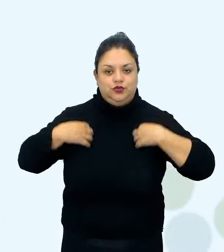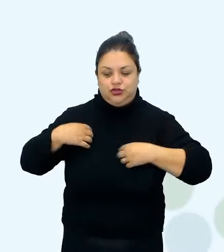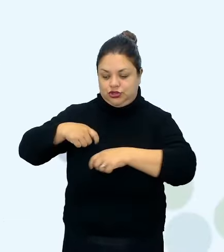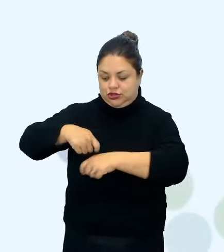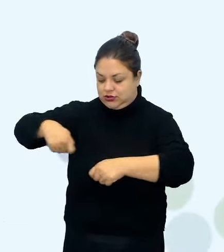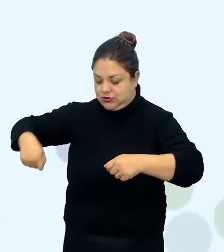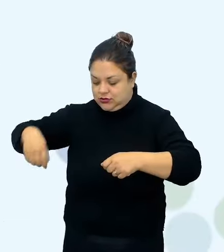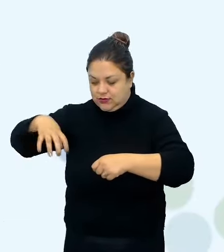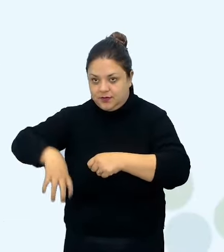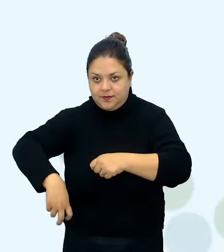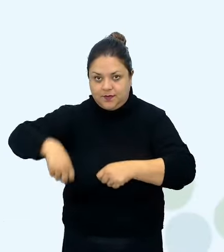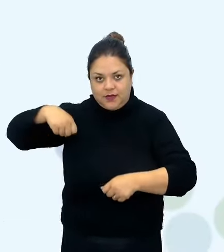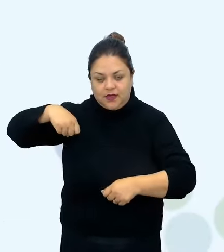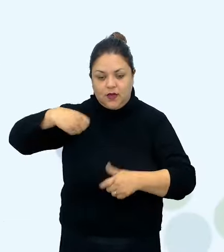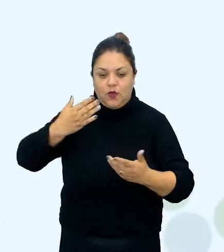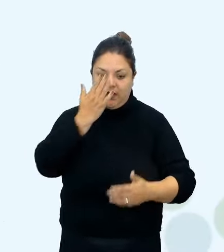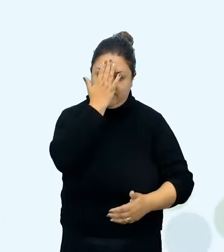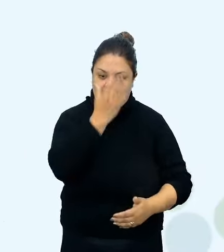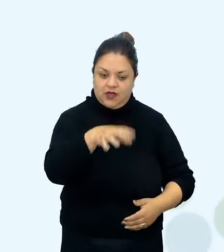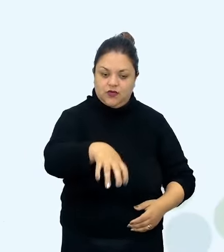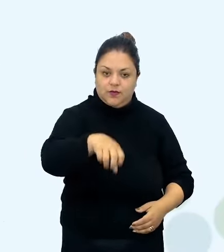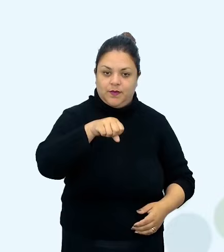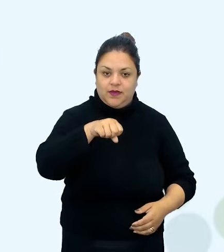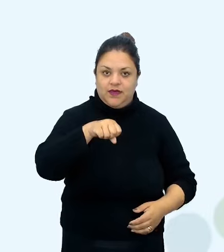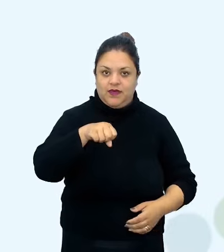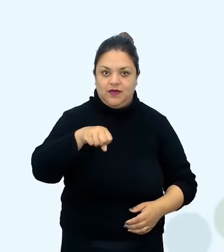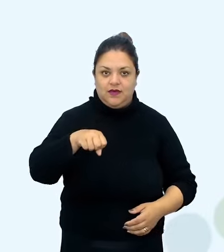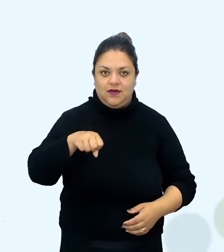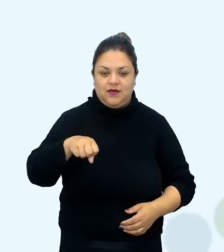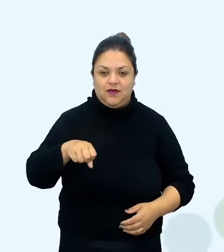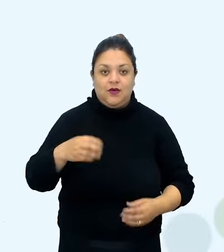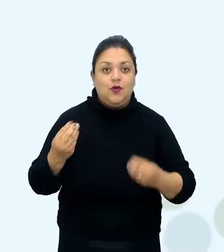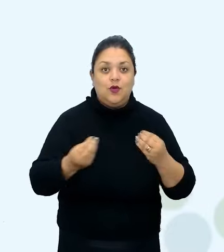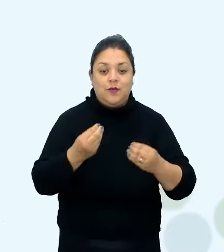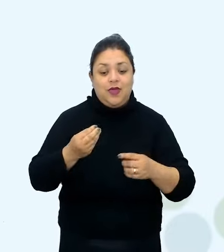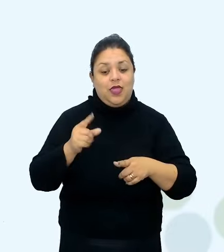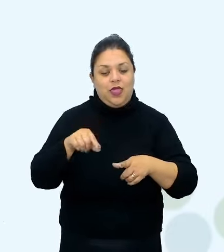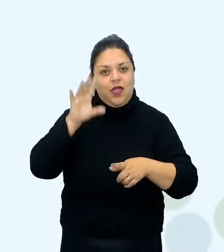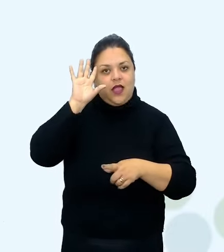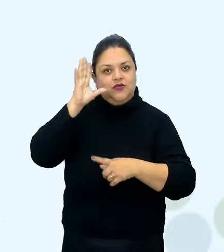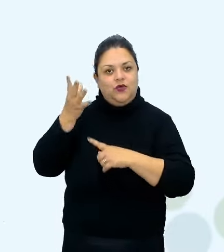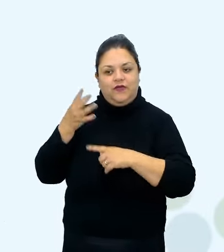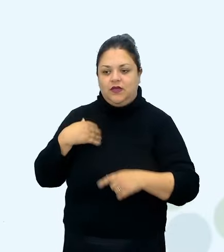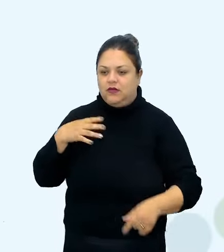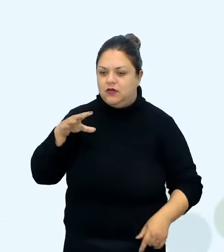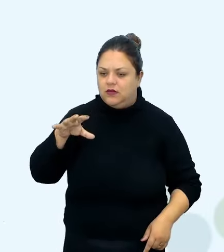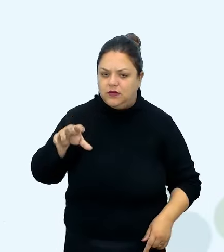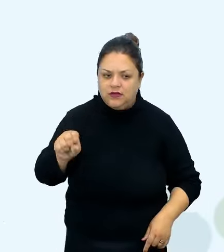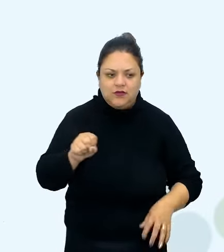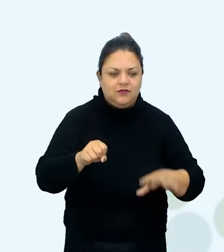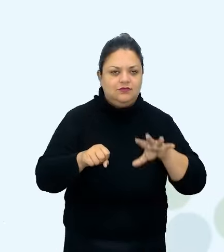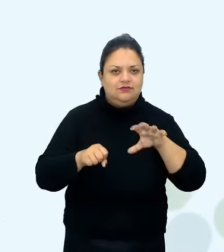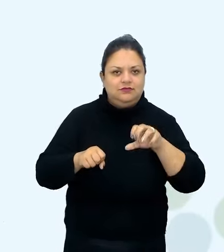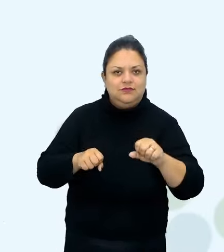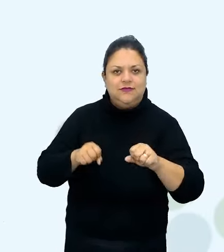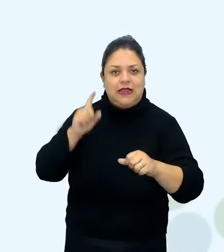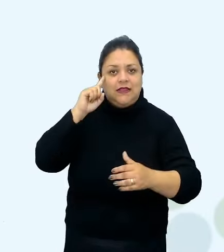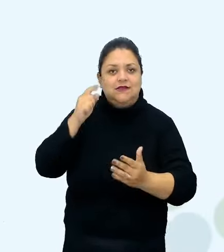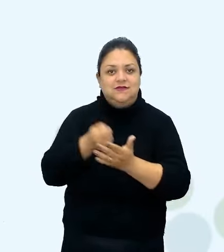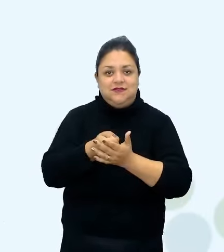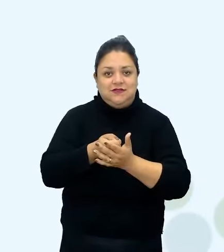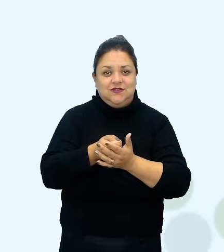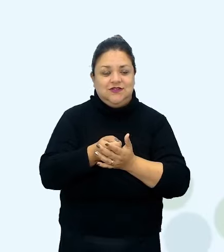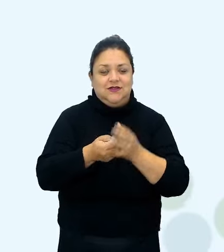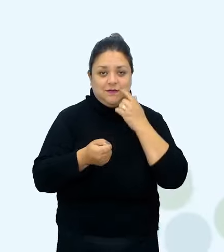na frente. Então, tudo isso é uma organização, a gente fala resolução de problemas nesse sentido, de fazer as interpretações